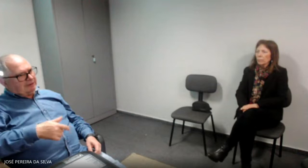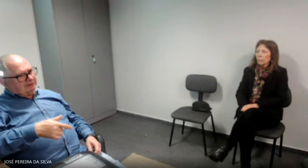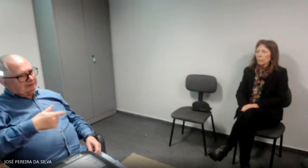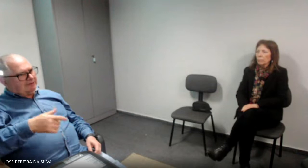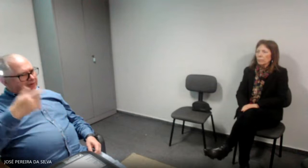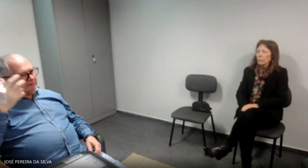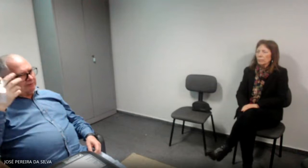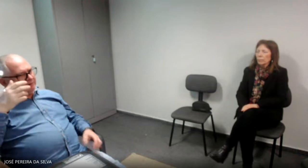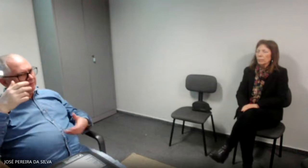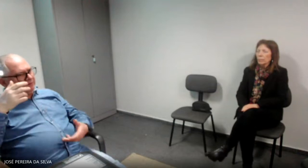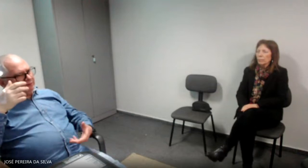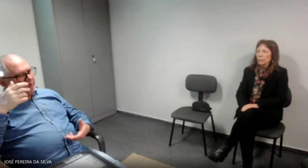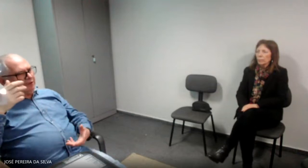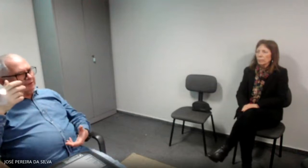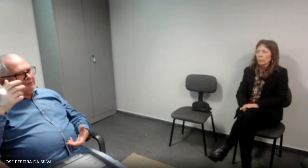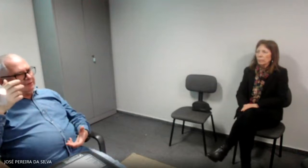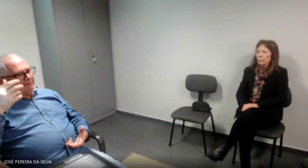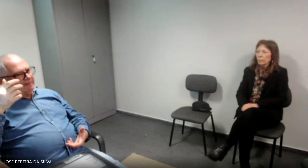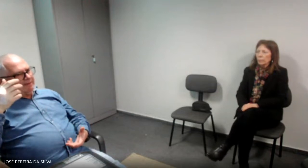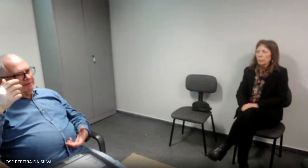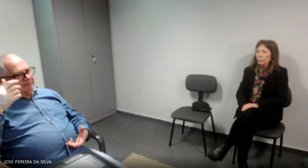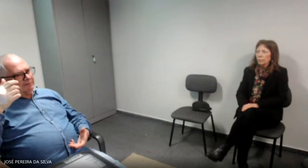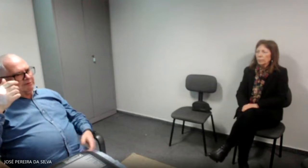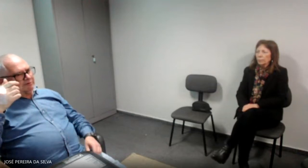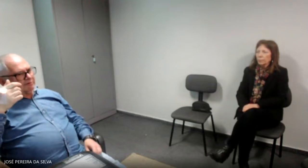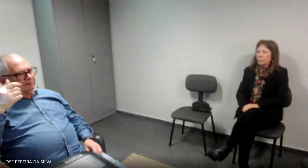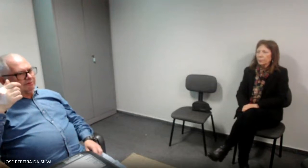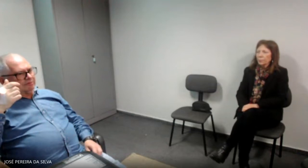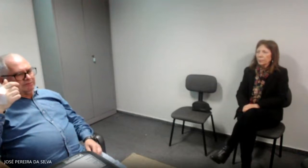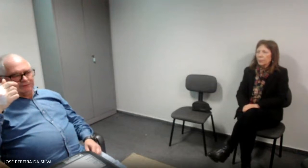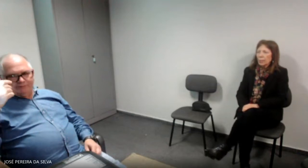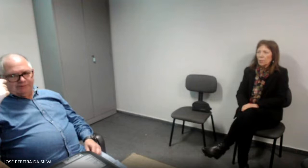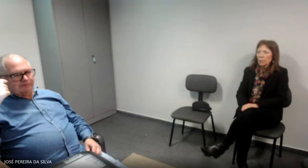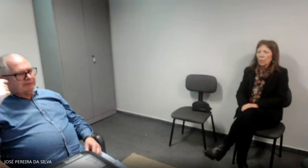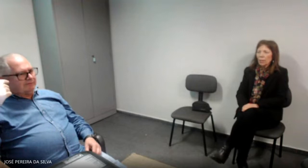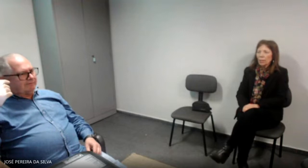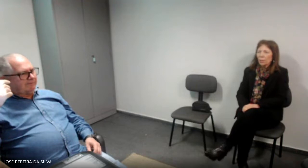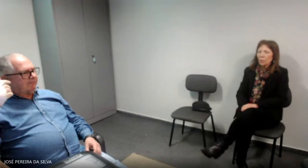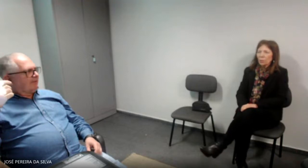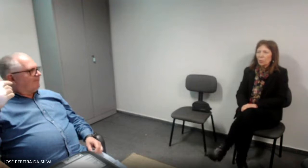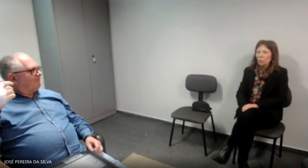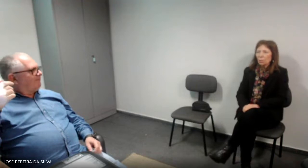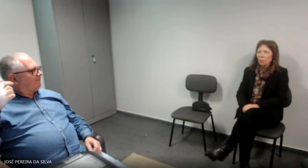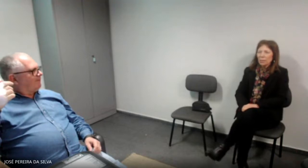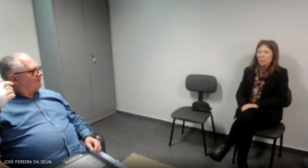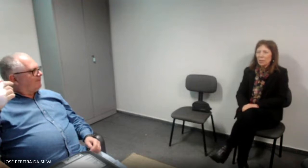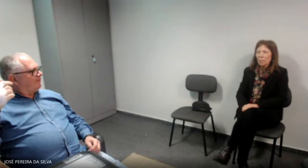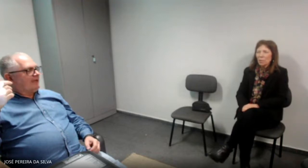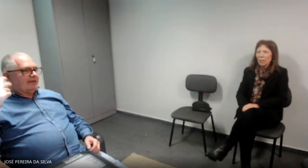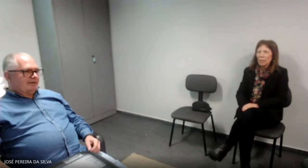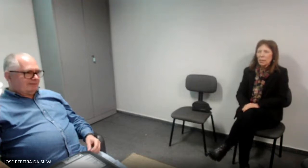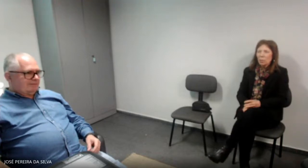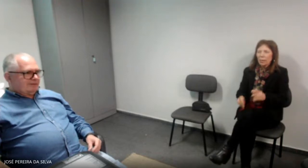a intestino, essas coisas assim, da microbiota também, né? Então, tem muitos estudos. Dizendo que é o nosso segundo, terceiro